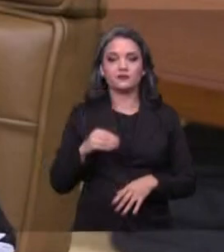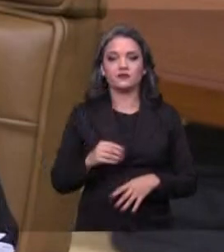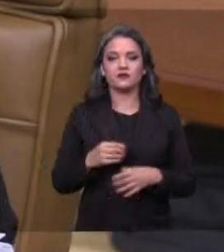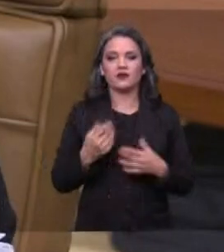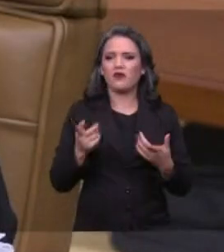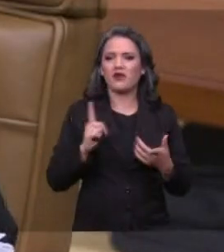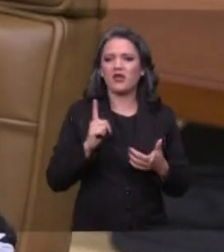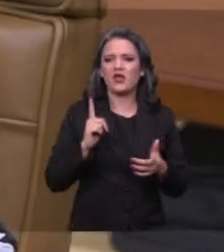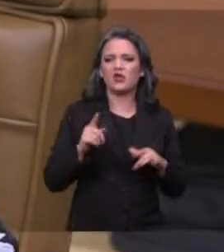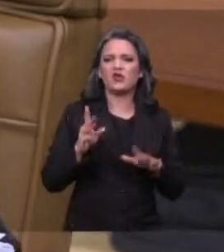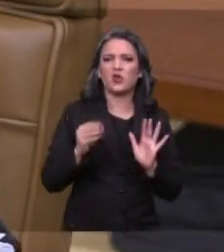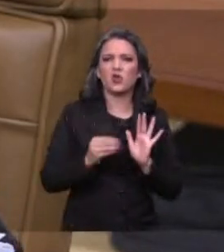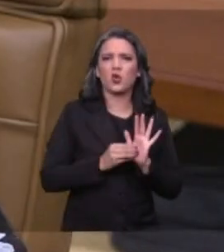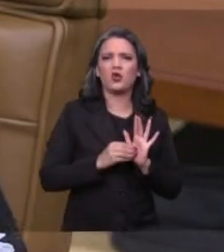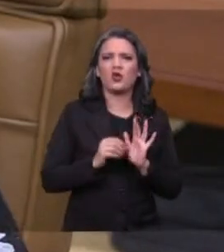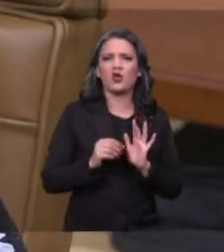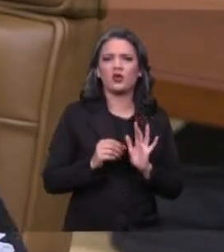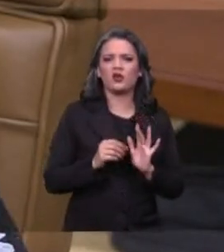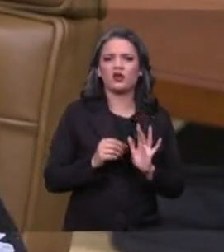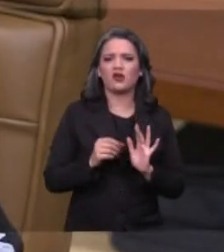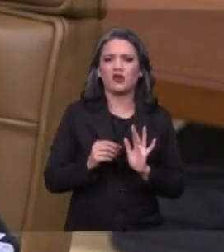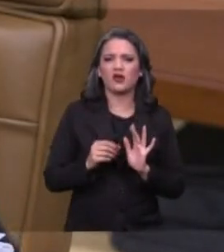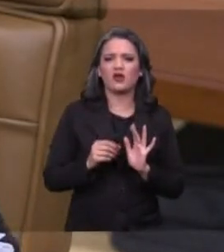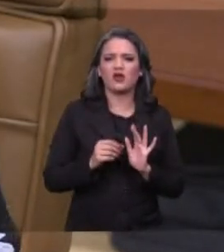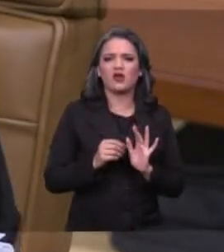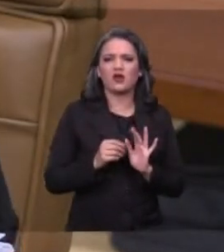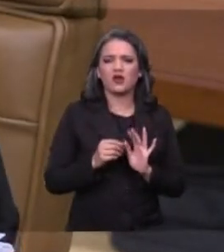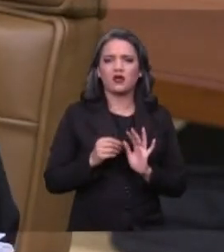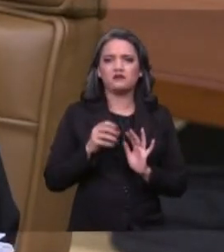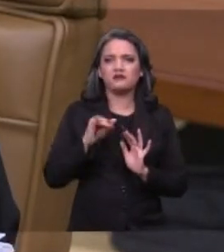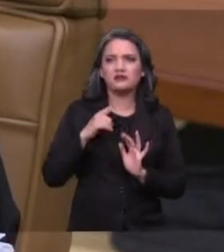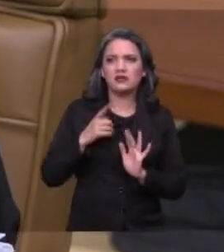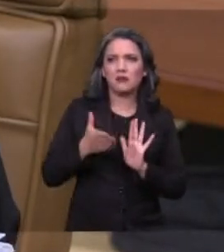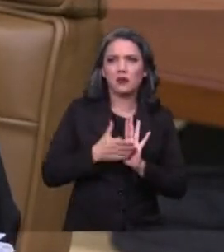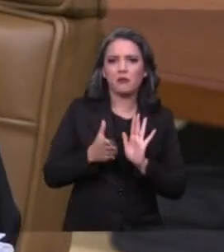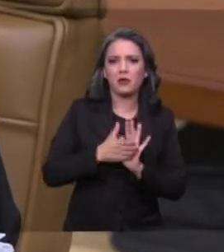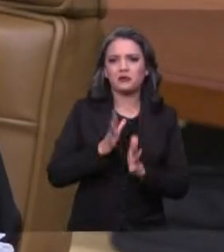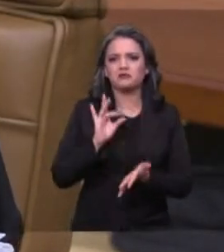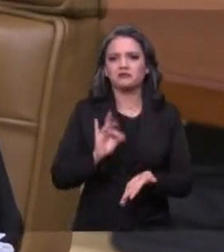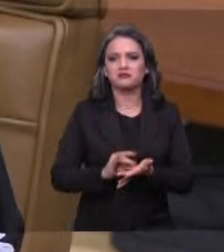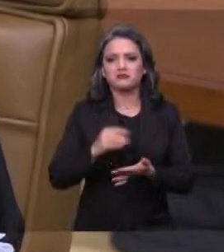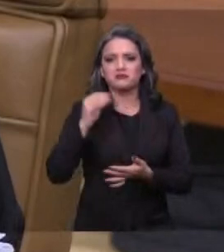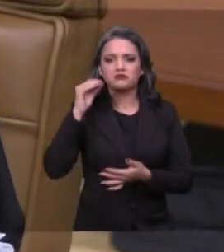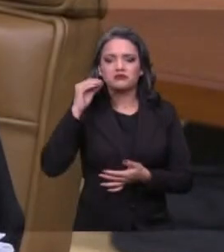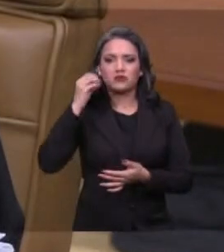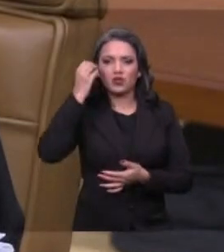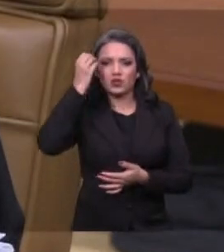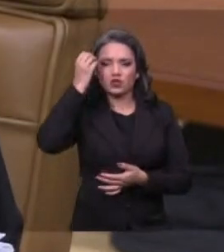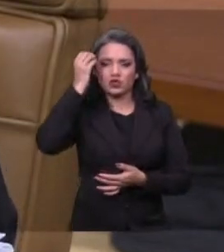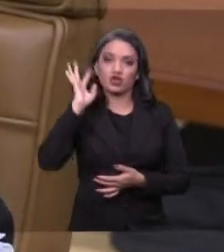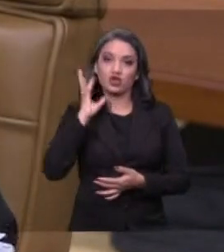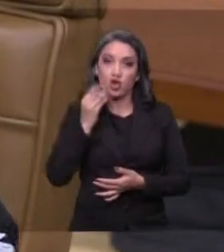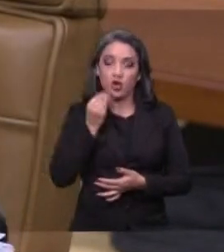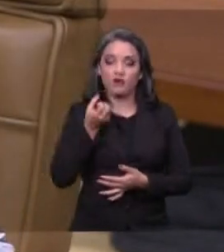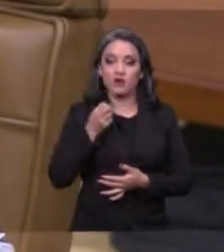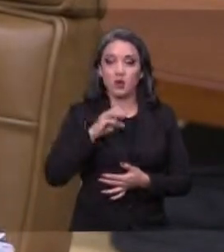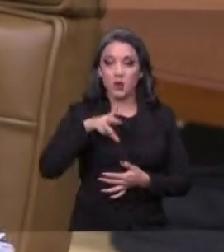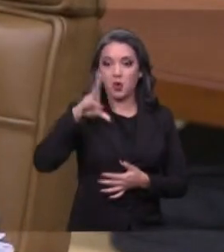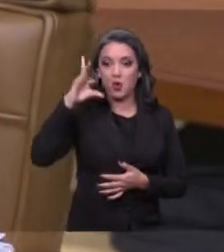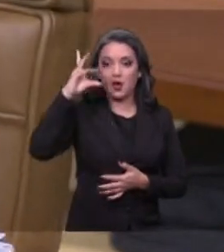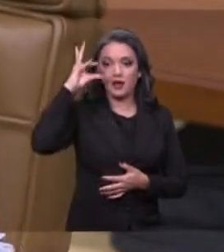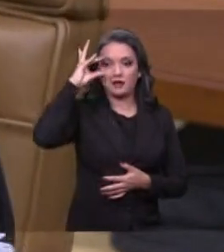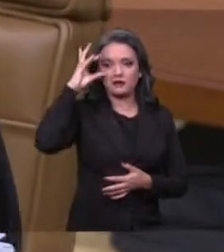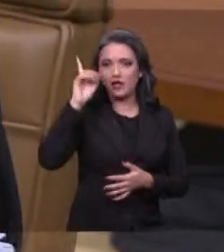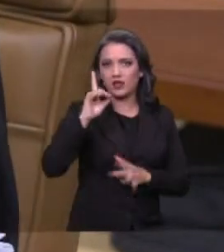das garantias. Nem na proposta original do ministro Toffoli, nem na proposta derivada do ministro André. Depois